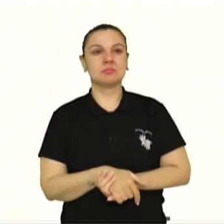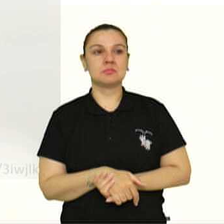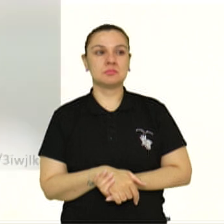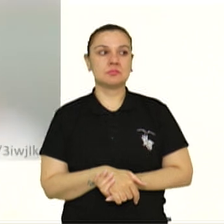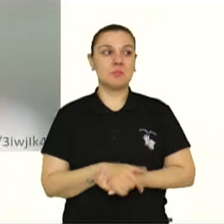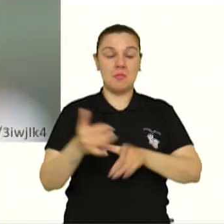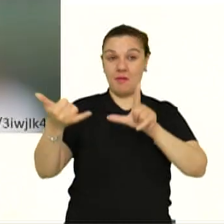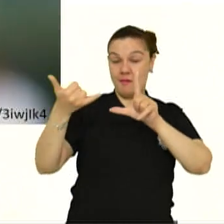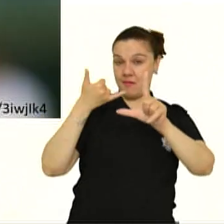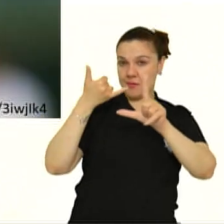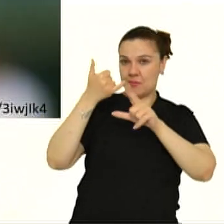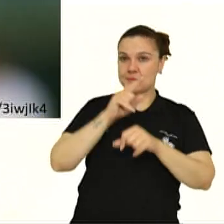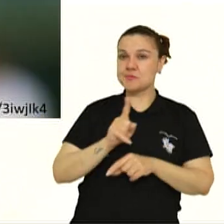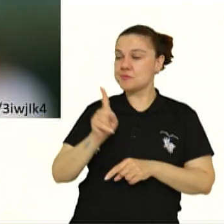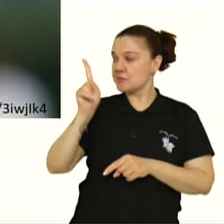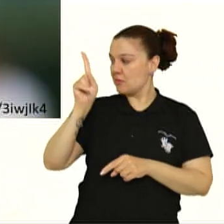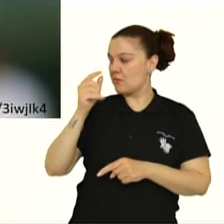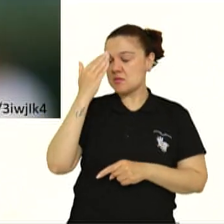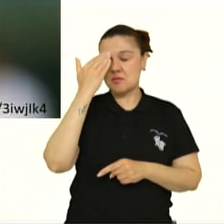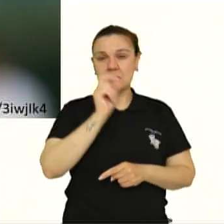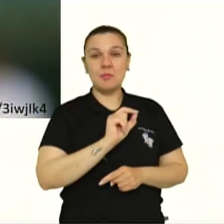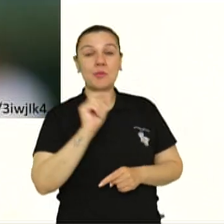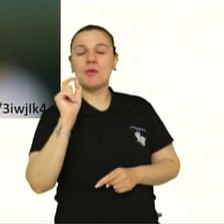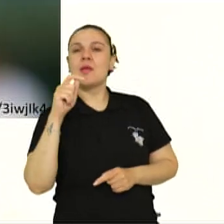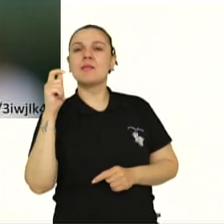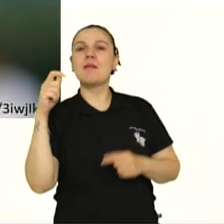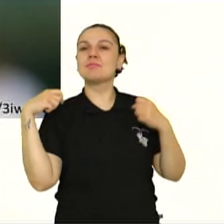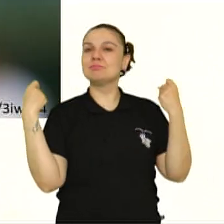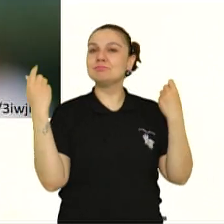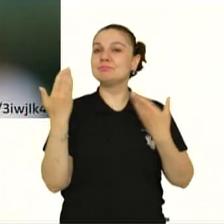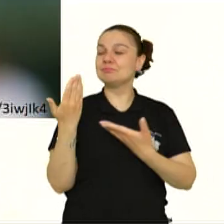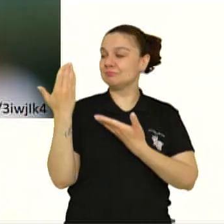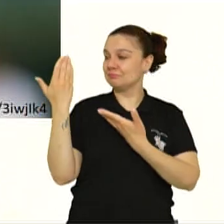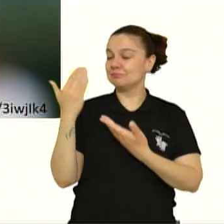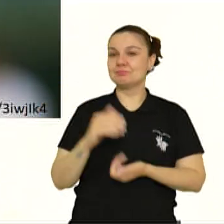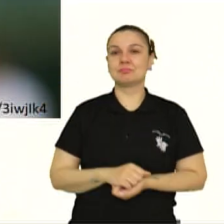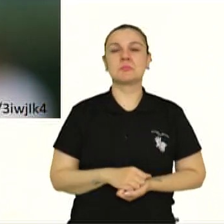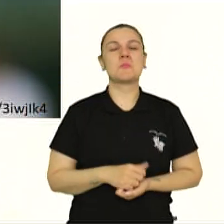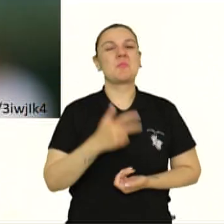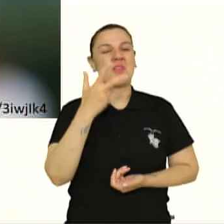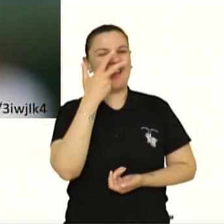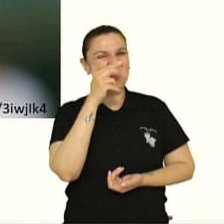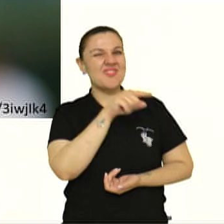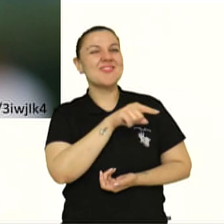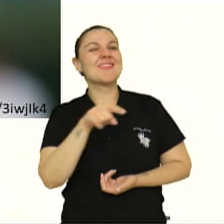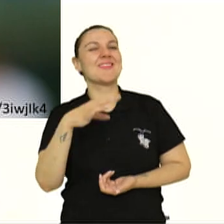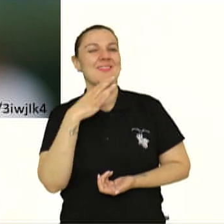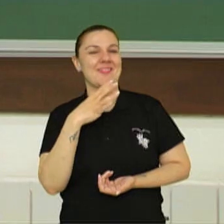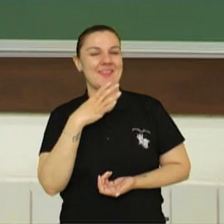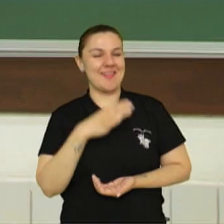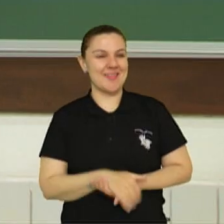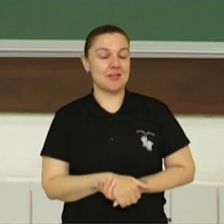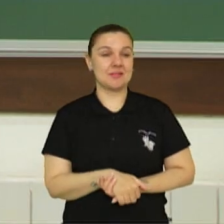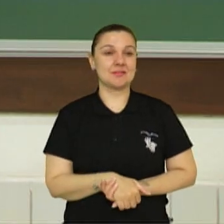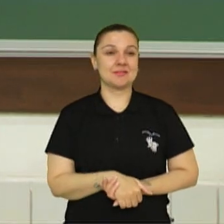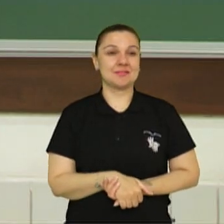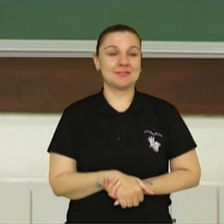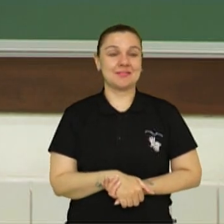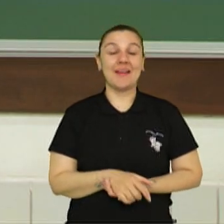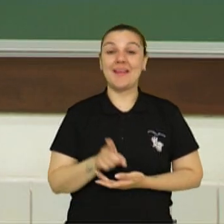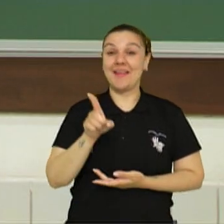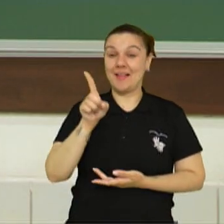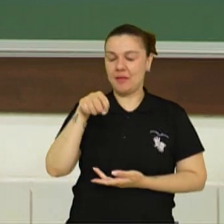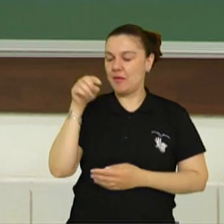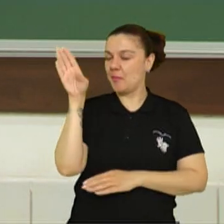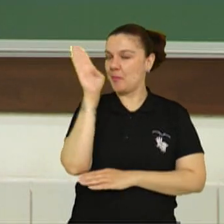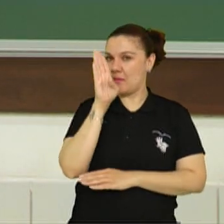uma imagem de um atleta e eu quero saber que atleta que é esse, né? Eu acho que bastante gente conhece. Ele, vou deixar a dica aqui, ele